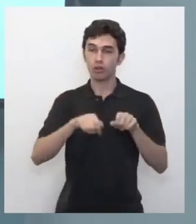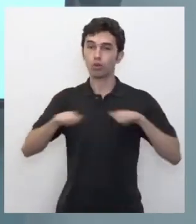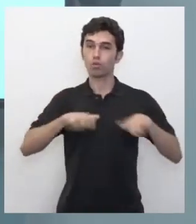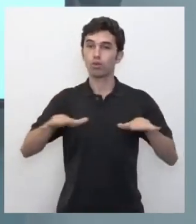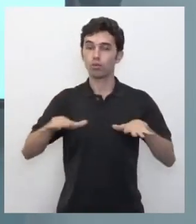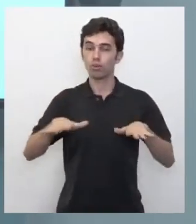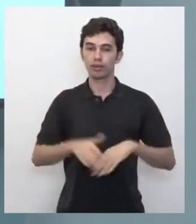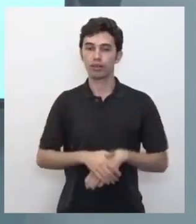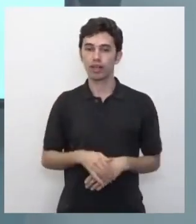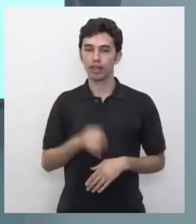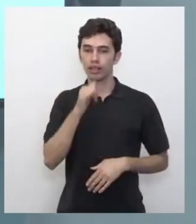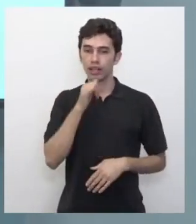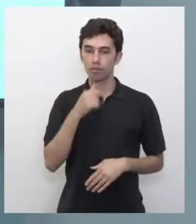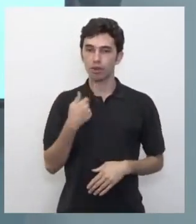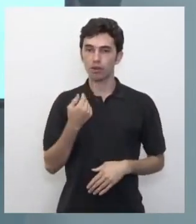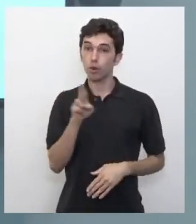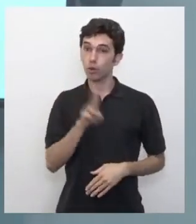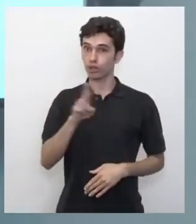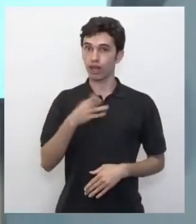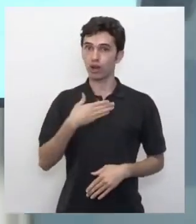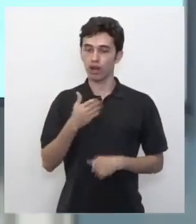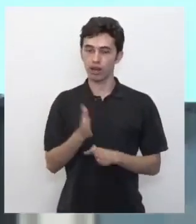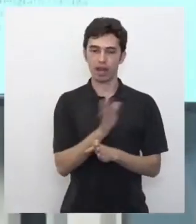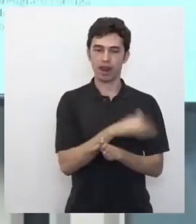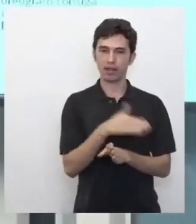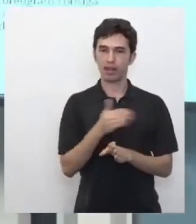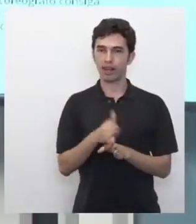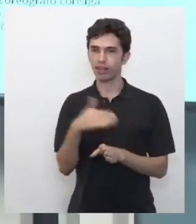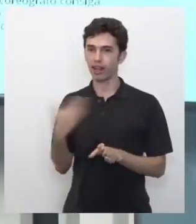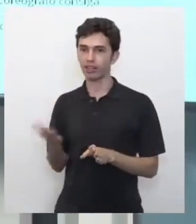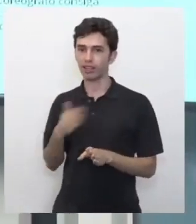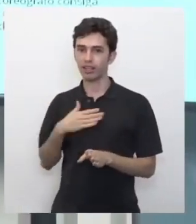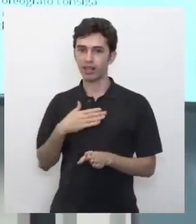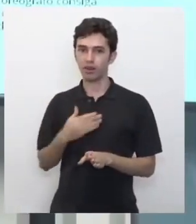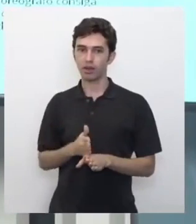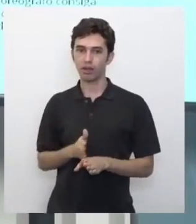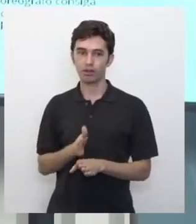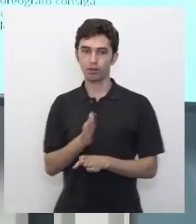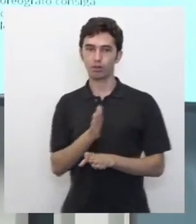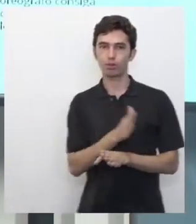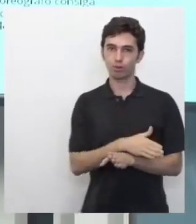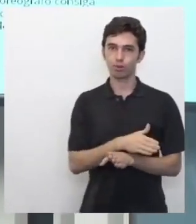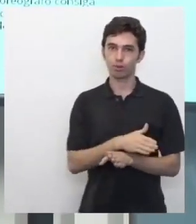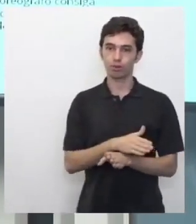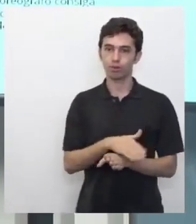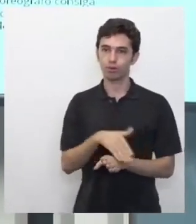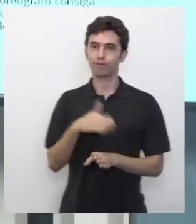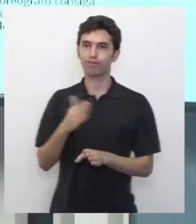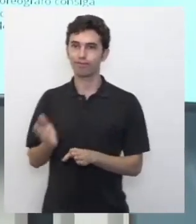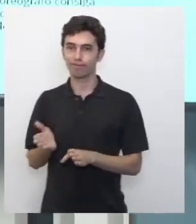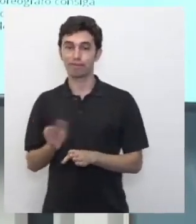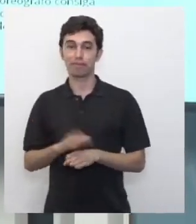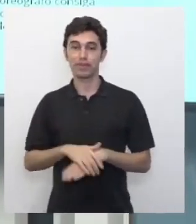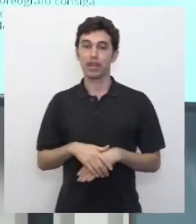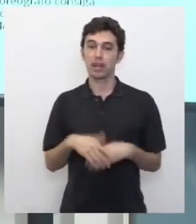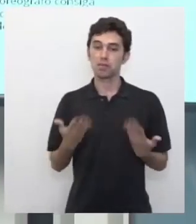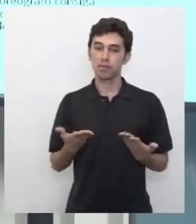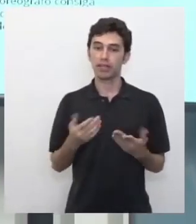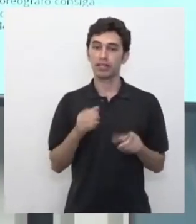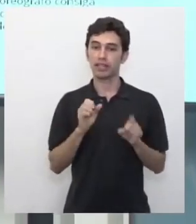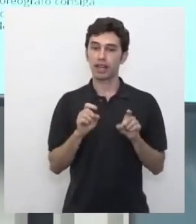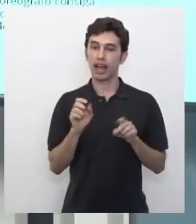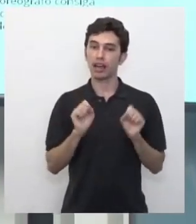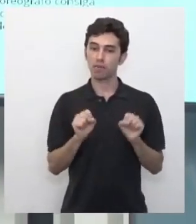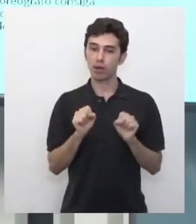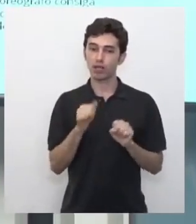vou usar agora a minha lateralidade. Aqui eu estou usando, né, o plano alto, eu estou em pé. Mas agora, vamos supor que eu queira fazer a mesma lateralidade usando o